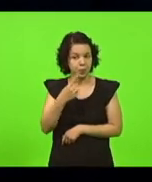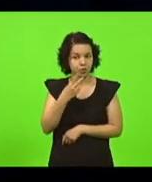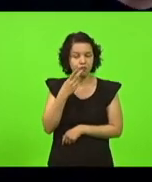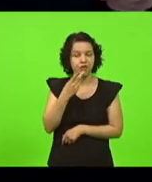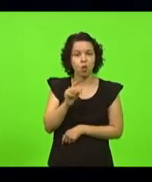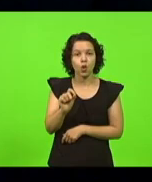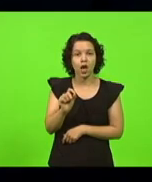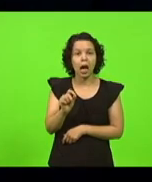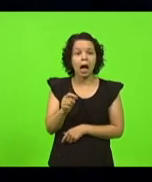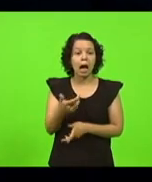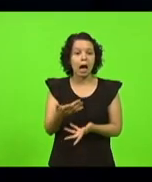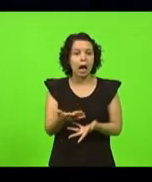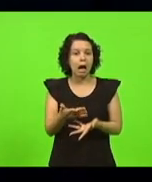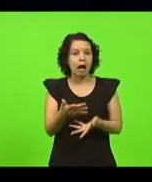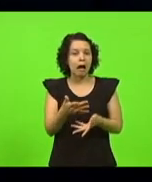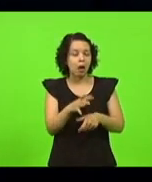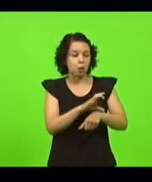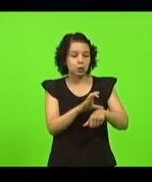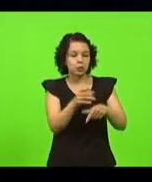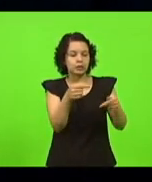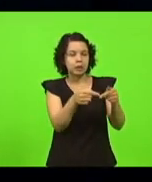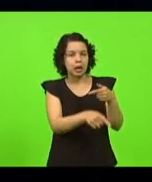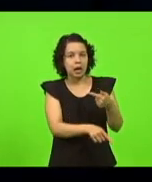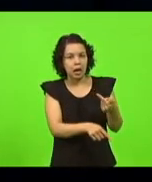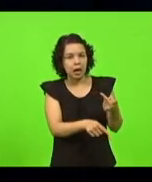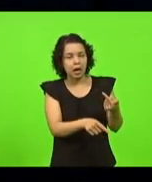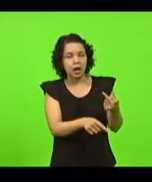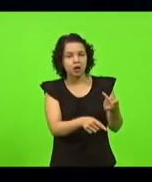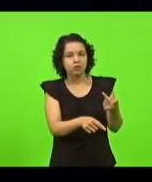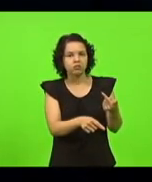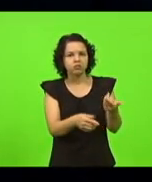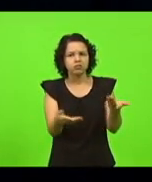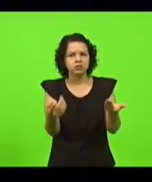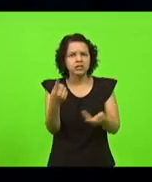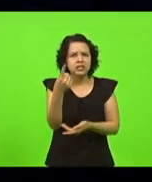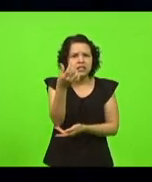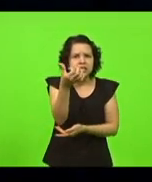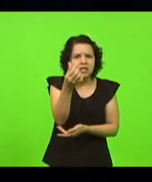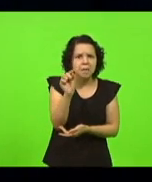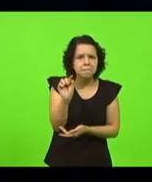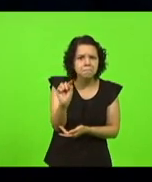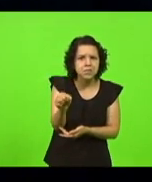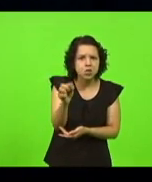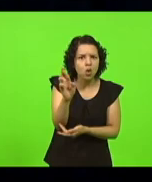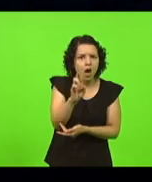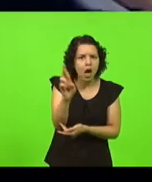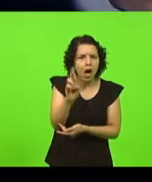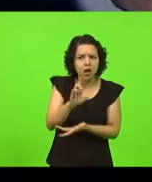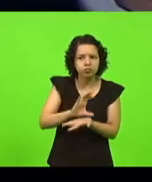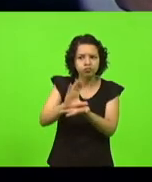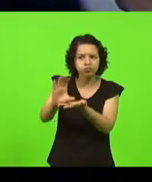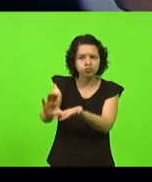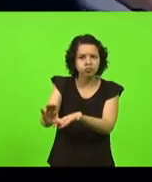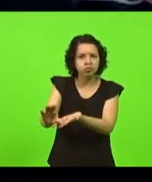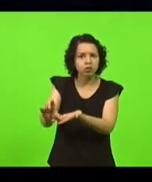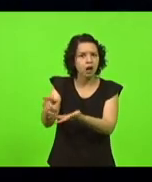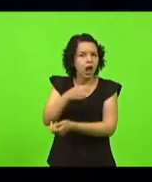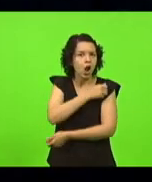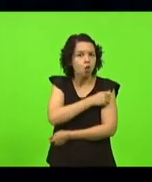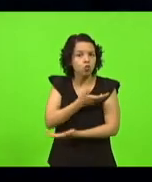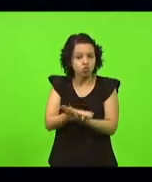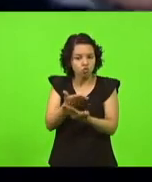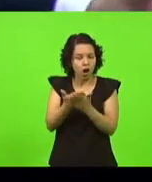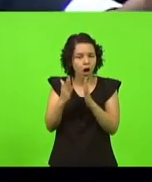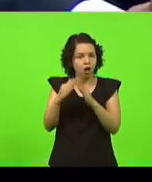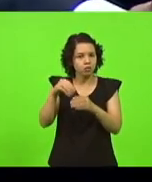quer ajudar, que não sei o quê. Deram R$16.000 para o cara estudar em casa. Eu tenho um filho que está